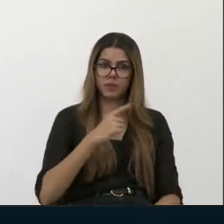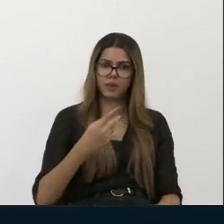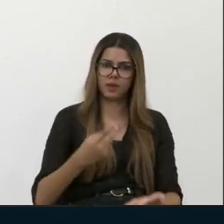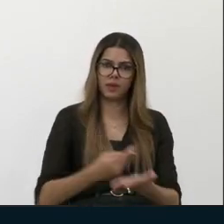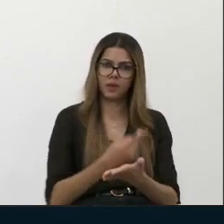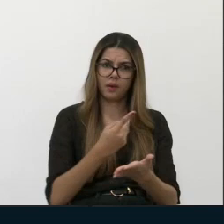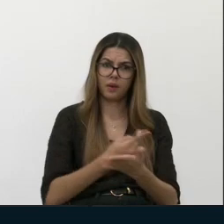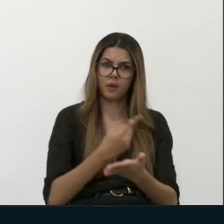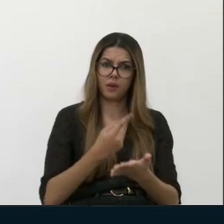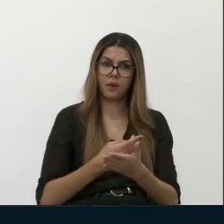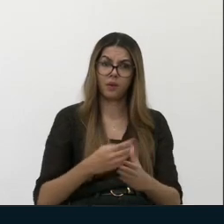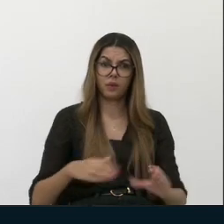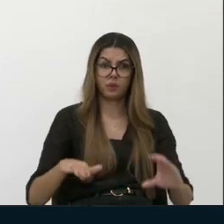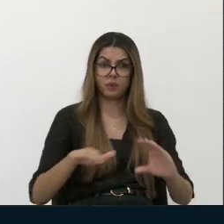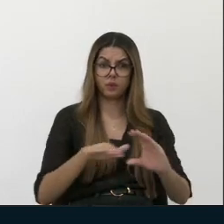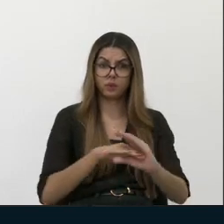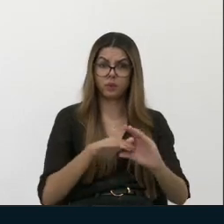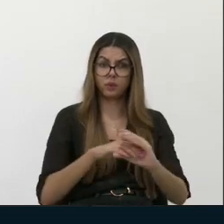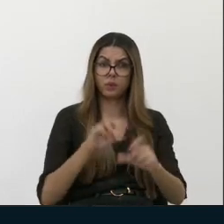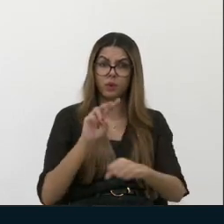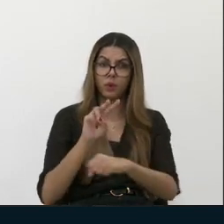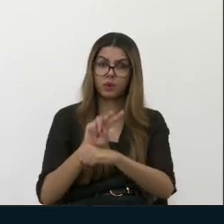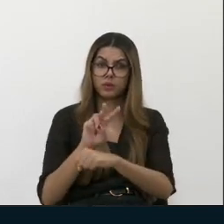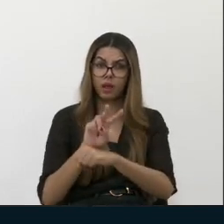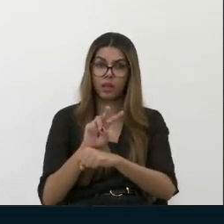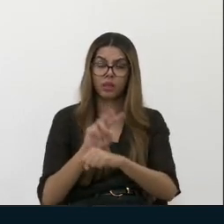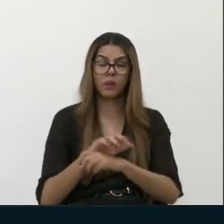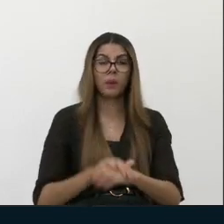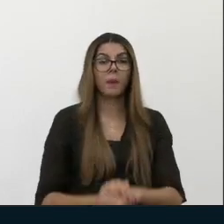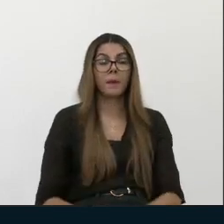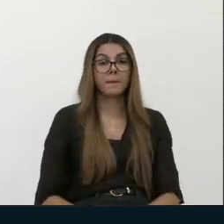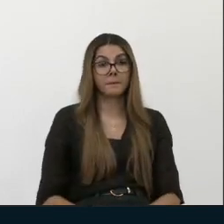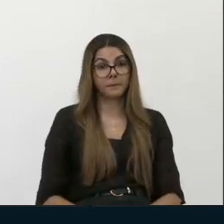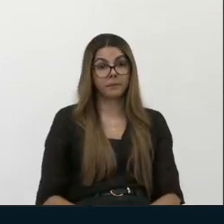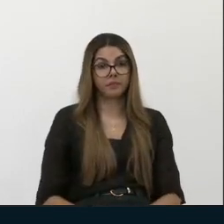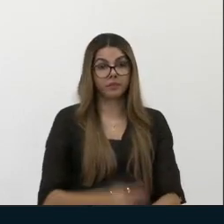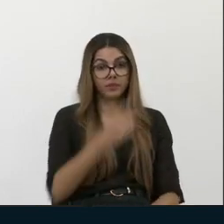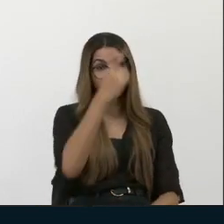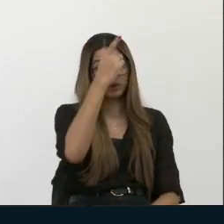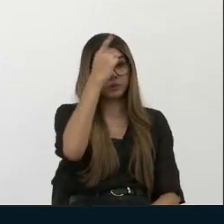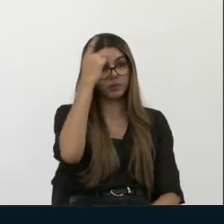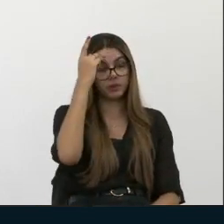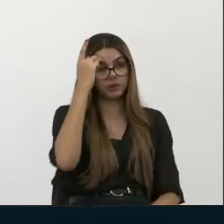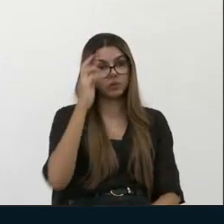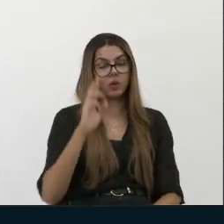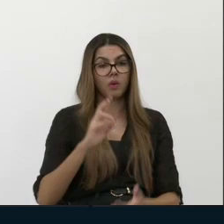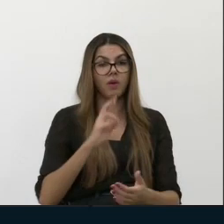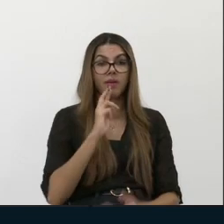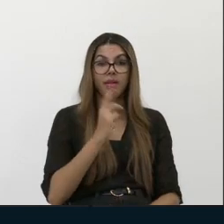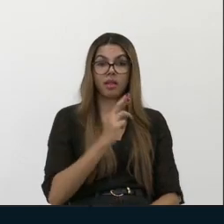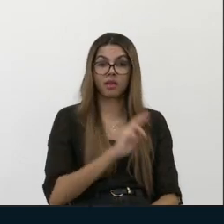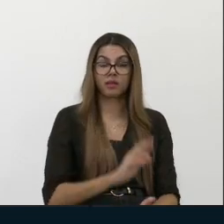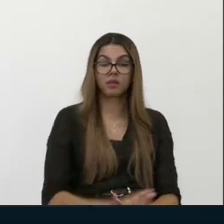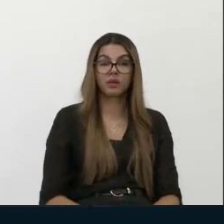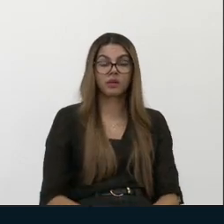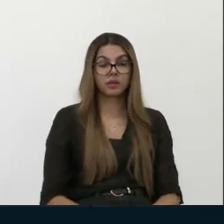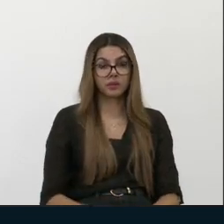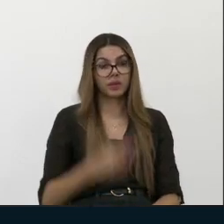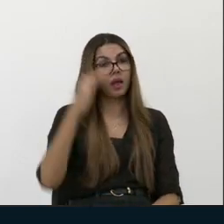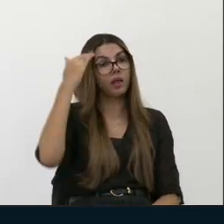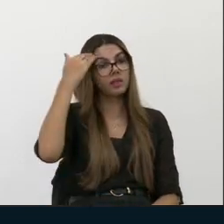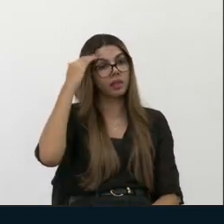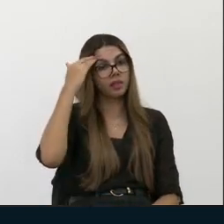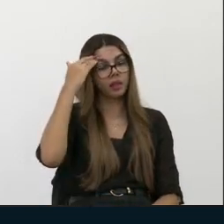É ali que vai encontrar, muitas vezes, onde aquele desembargador que não é o relator, ele consiga entender que